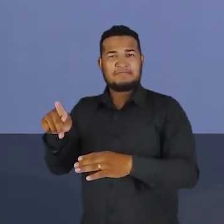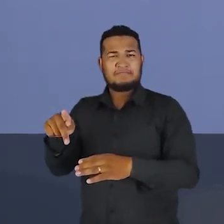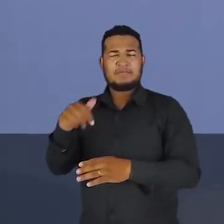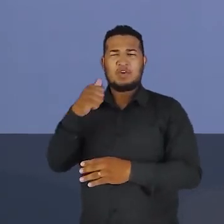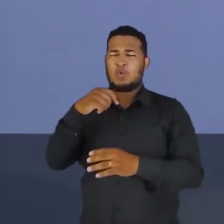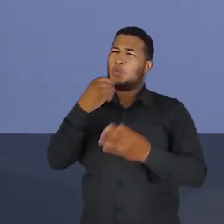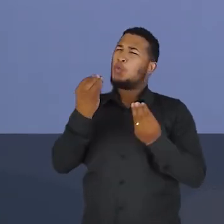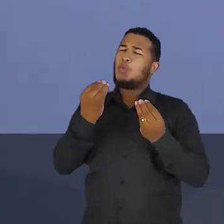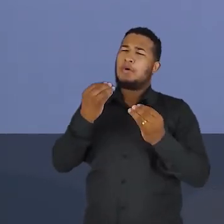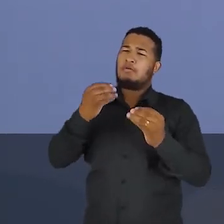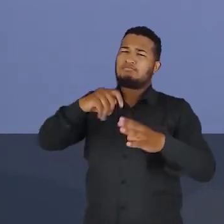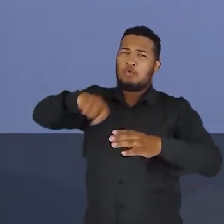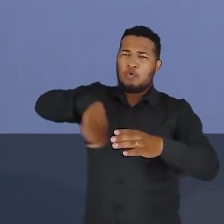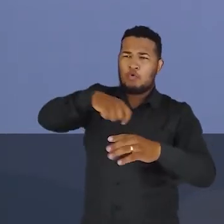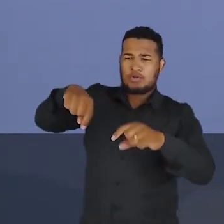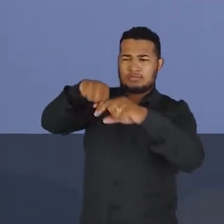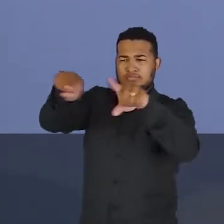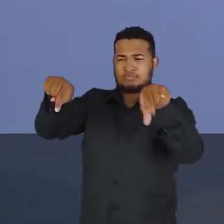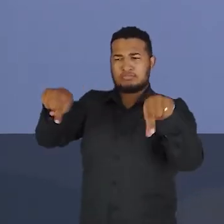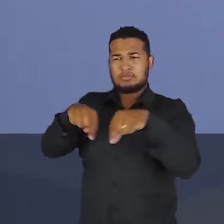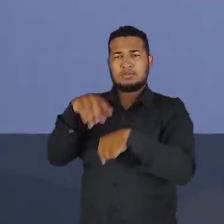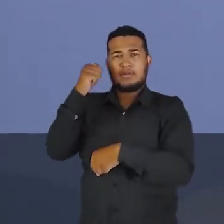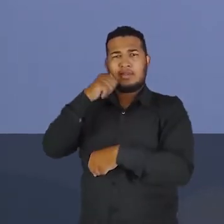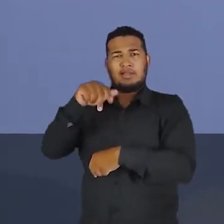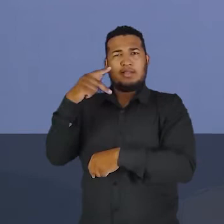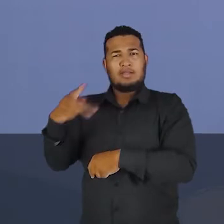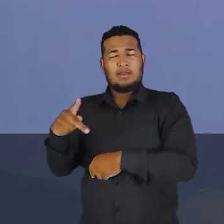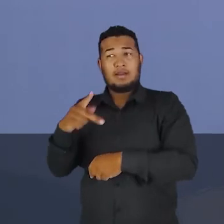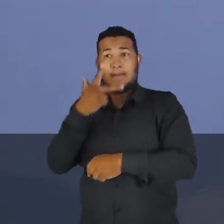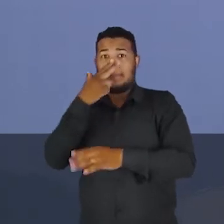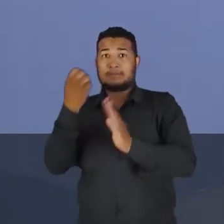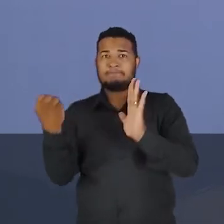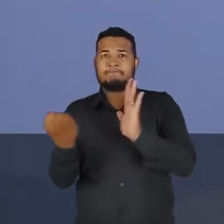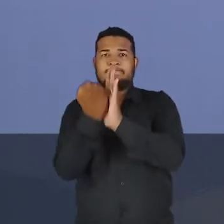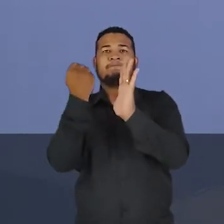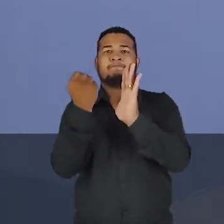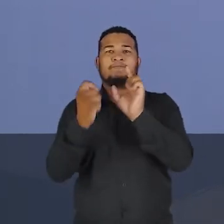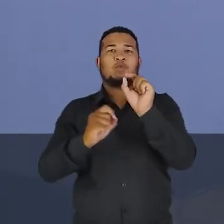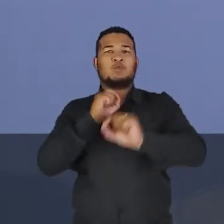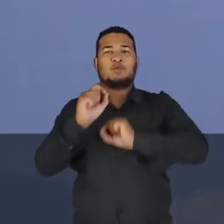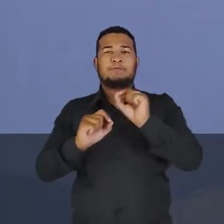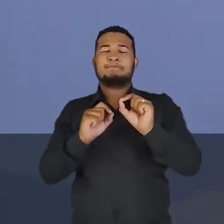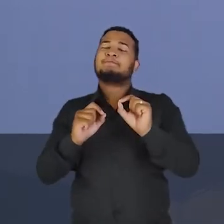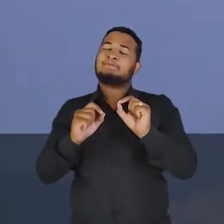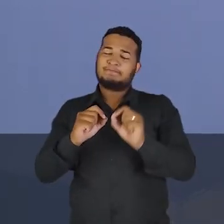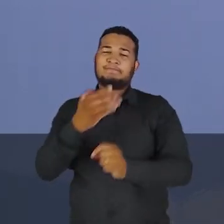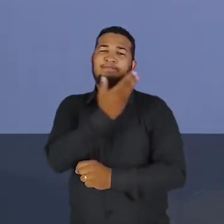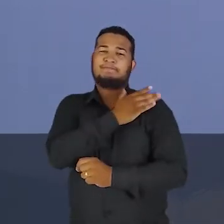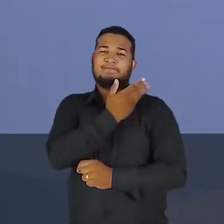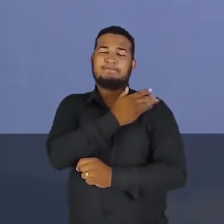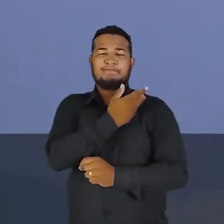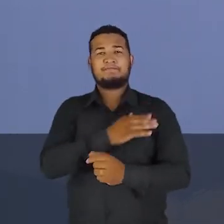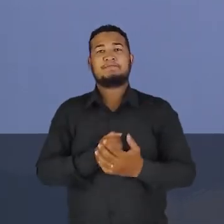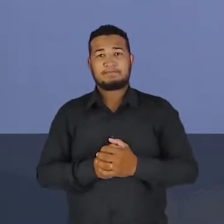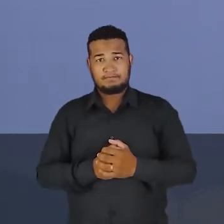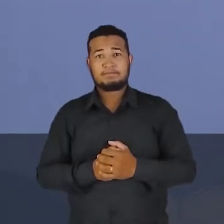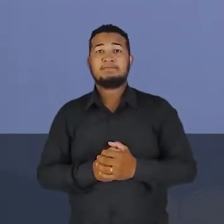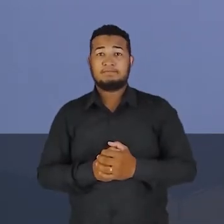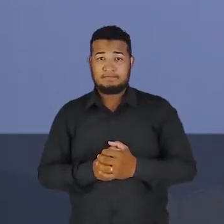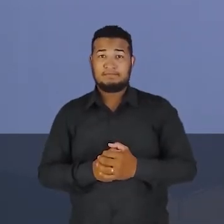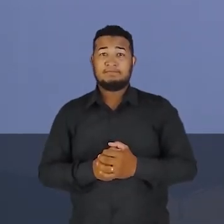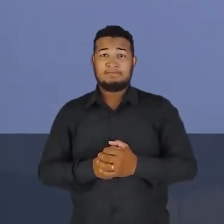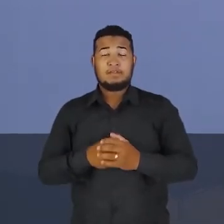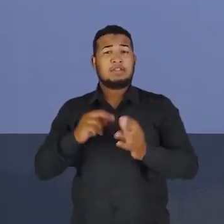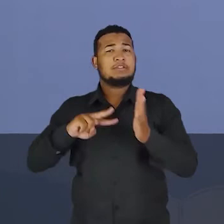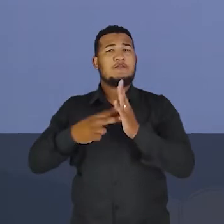cozinha dela, da esposa, isso marcava nesse momento e historicamente um preconceito grande, dizendo